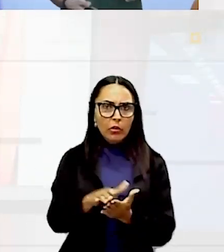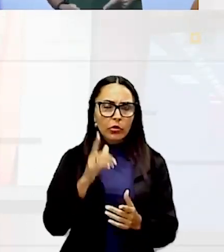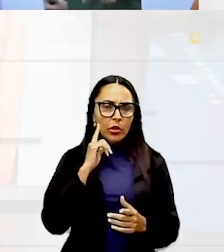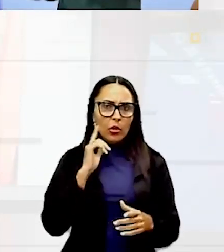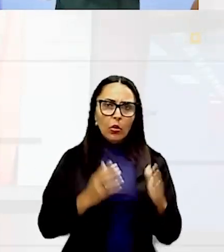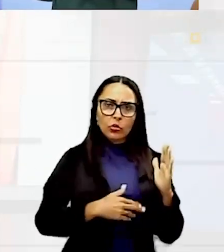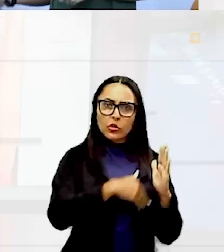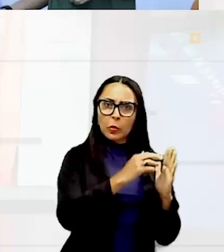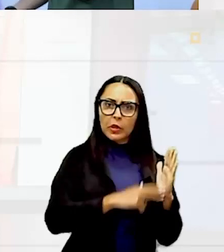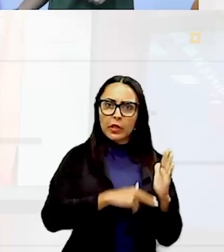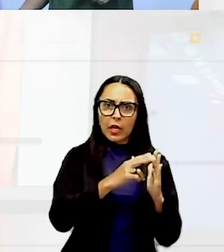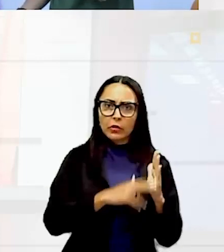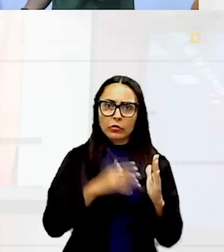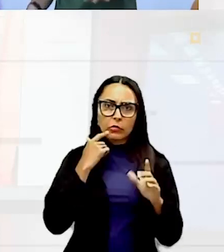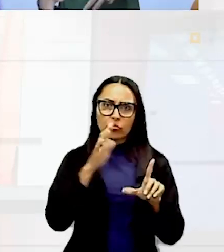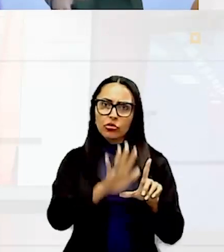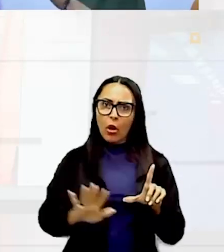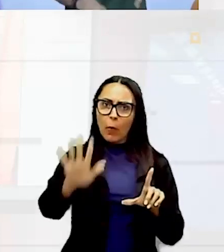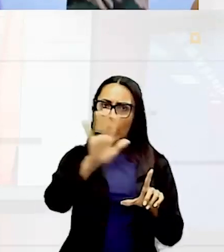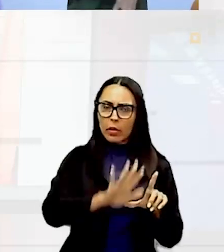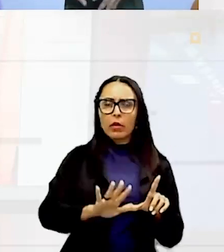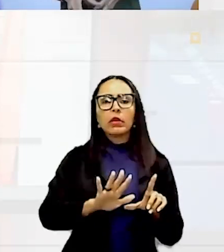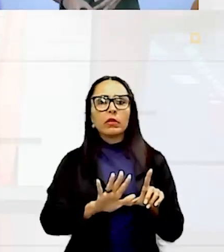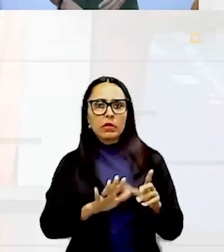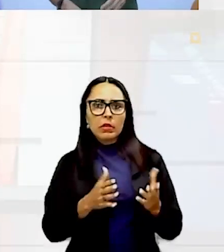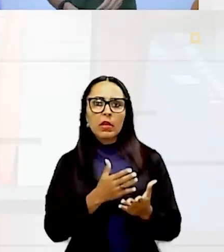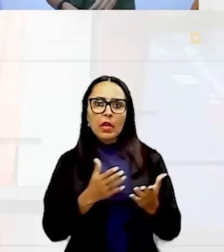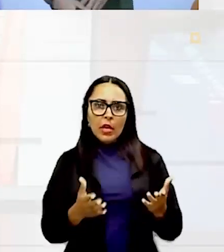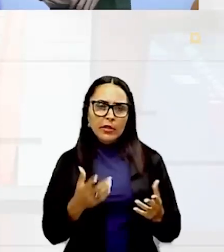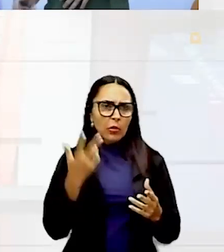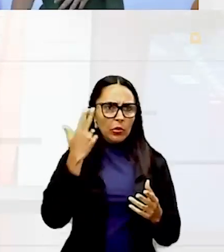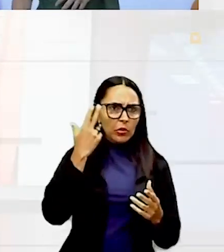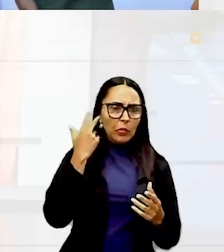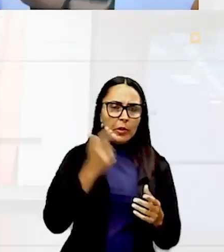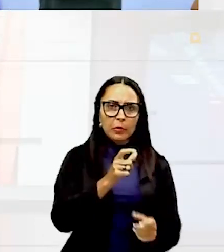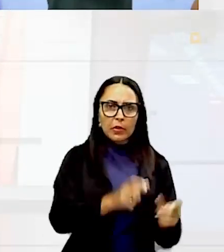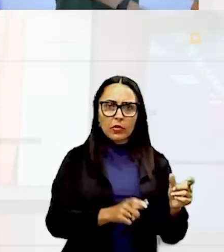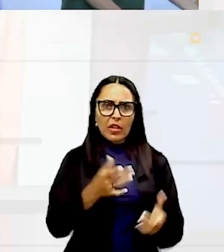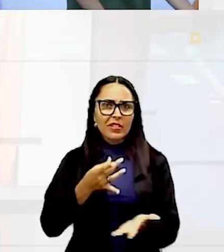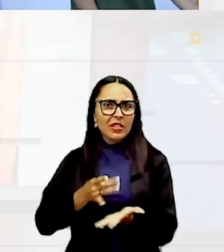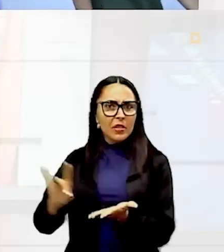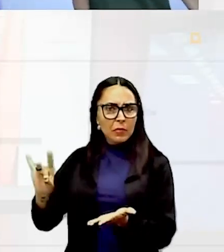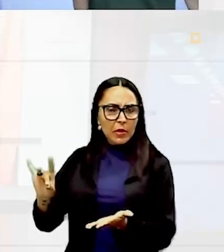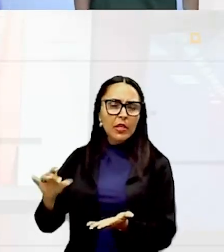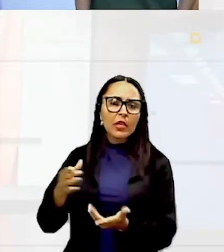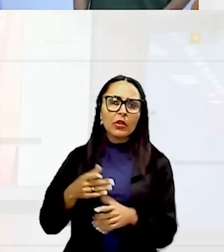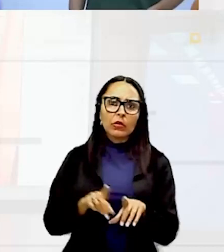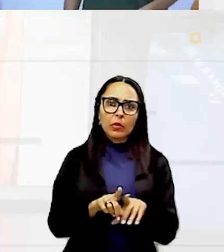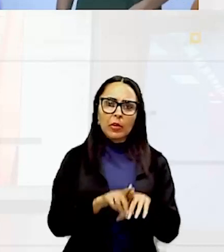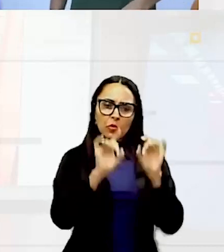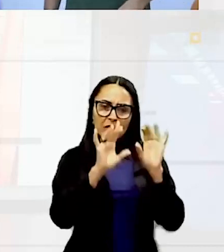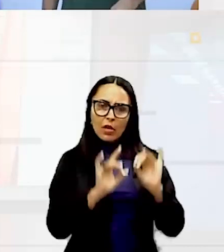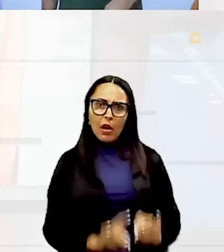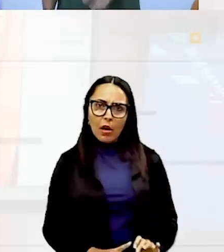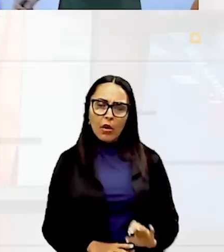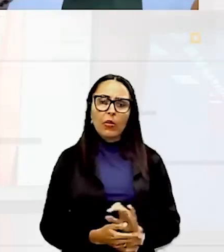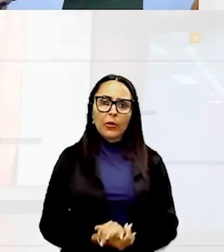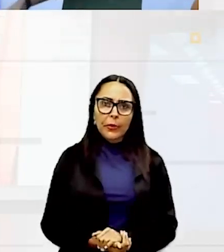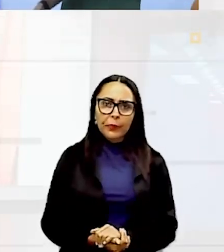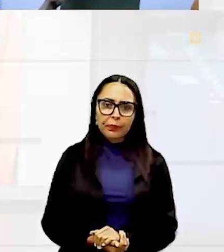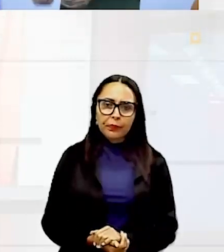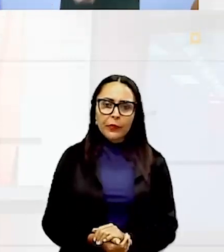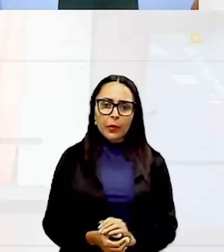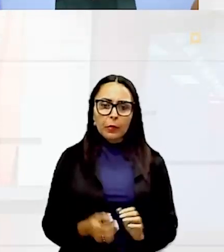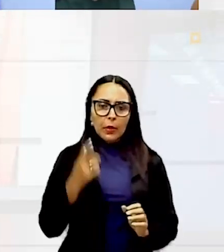outros são pintados digitalmente, que são geralmente personagens, inimigos, efeitos especiais mesmo. Mas a maioria